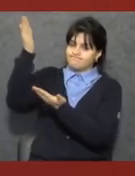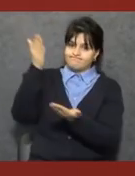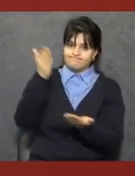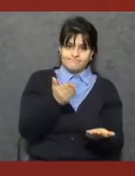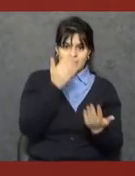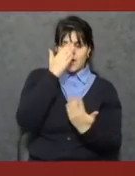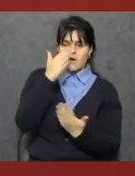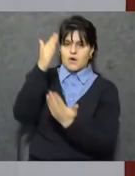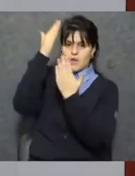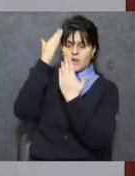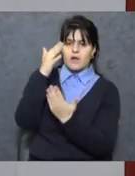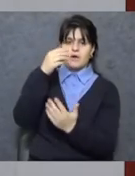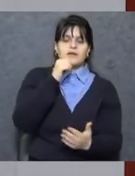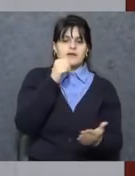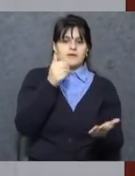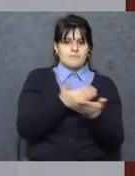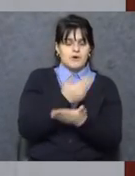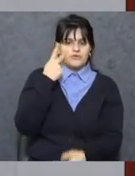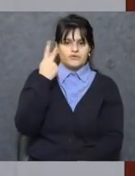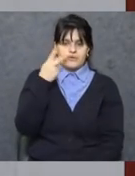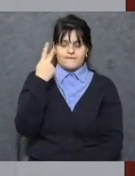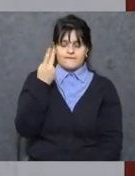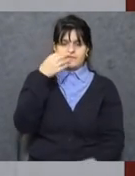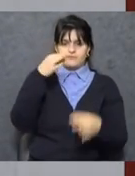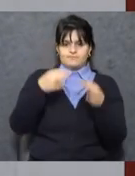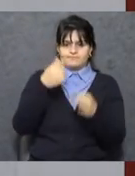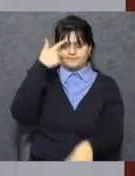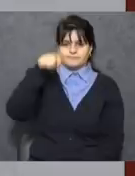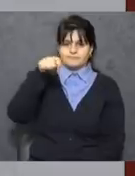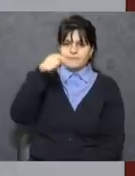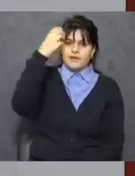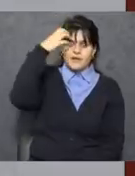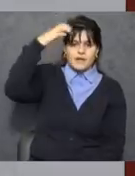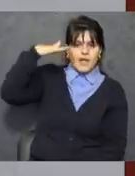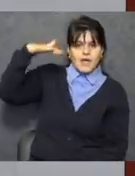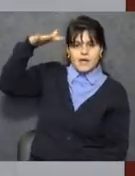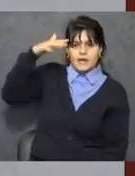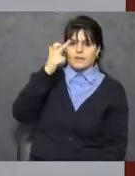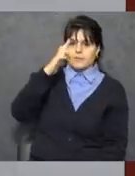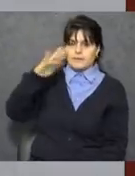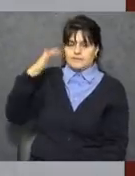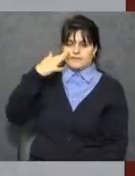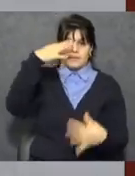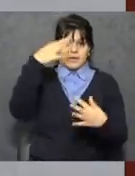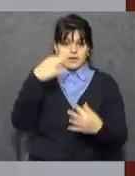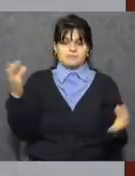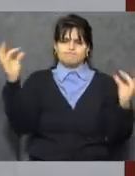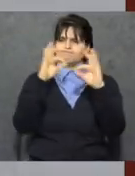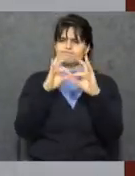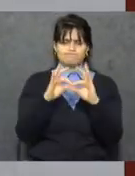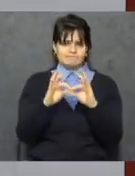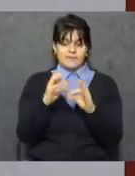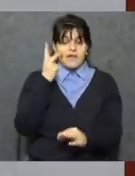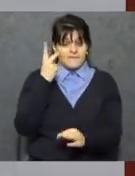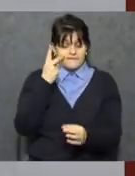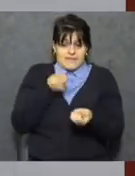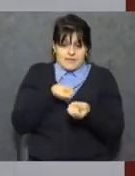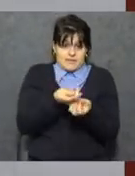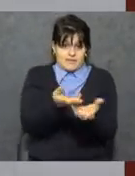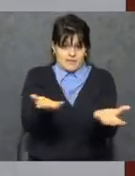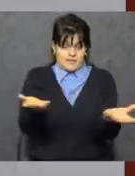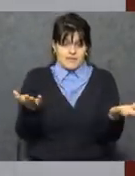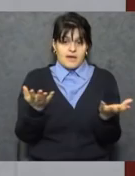os mortos, e o seu reino não terá fim. Creio no Espírito Santo, Senhor que dá a vida, e